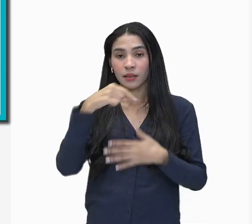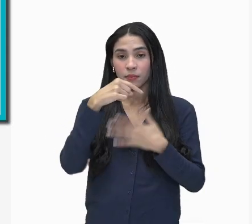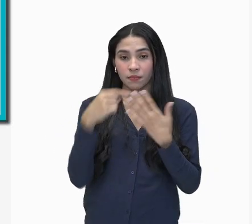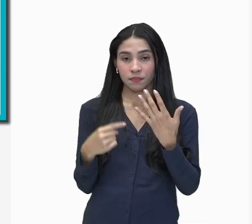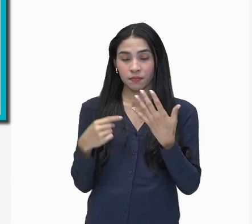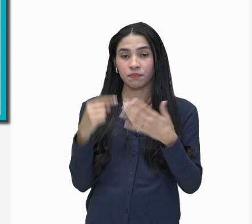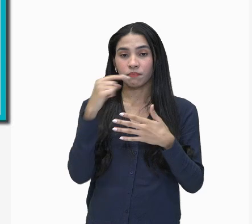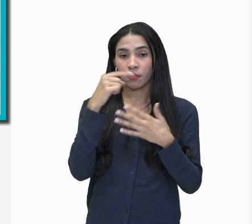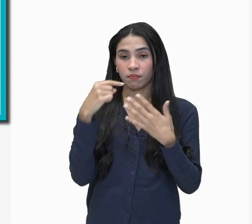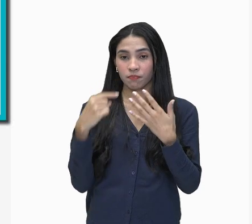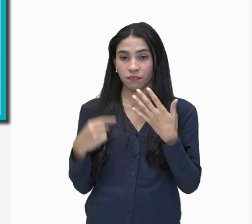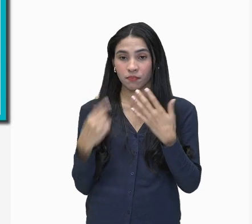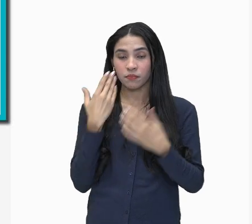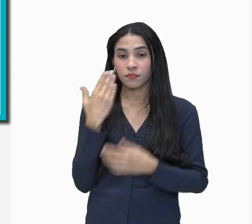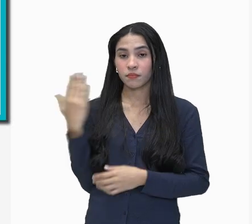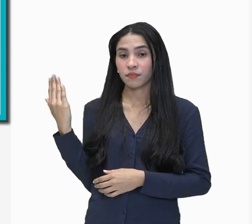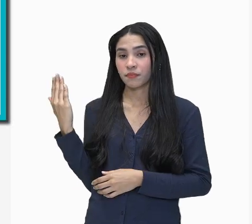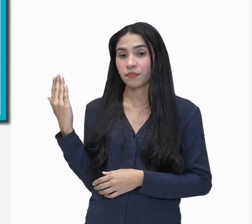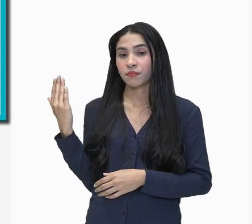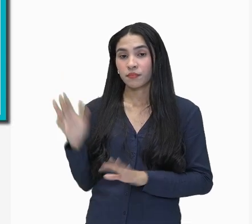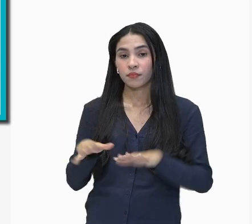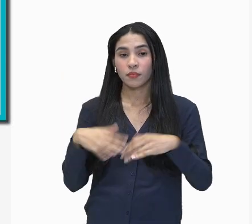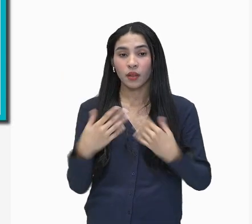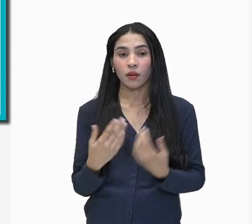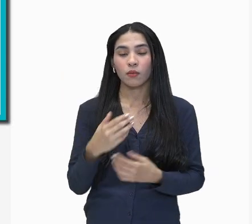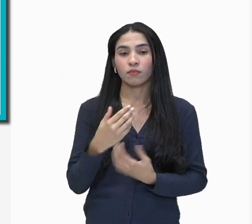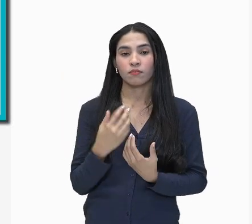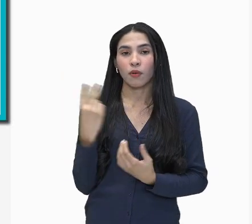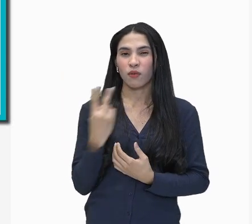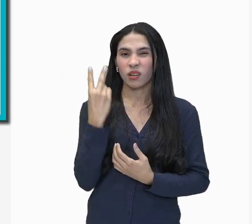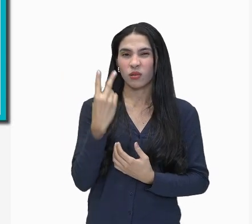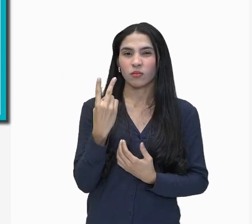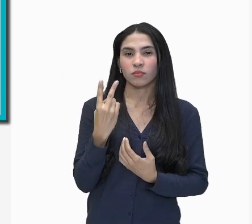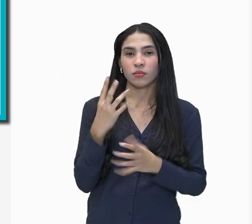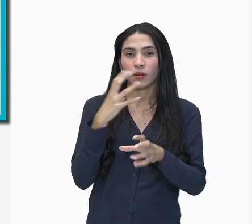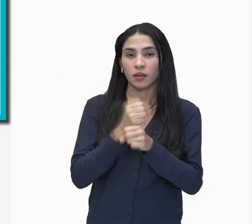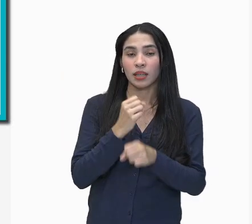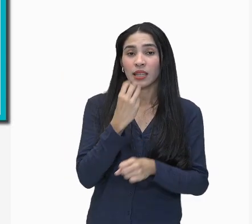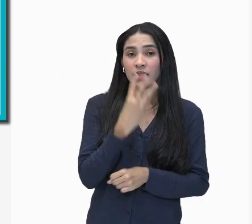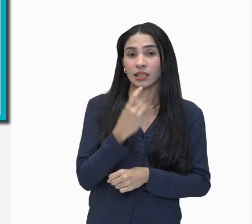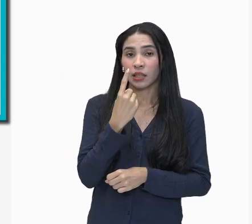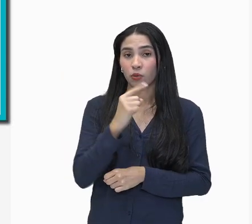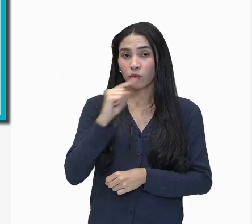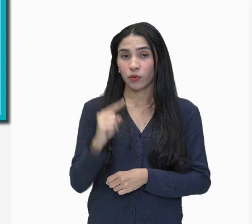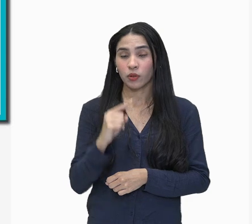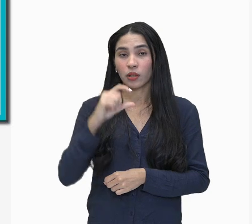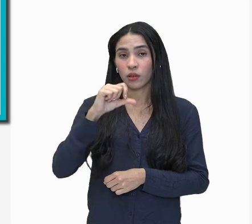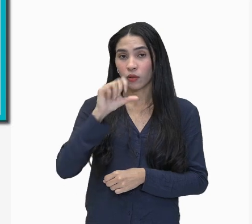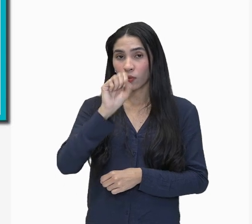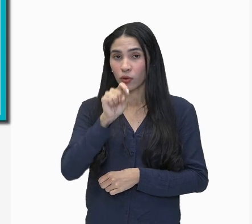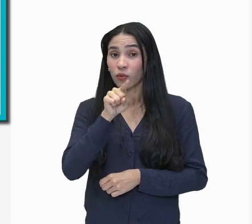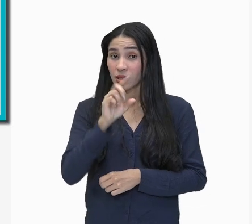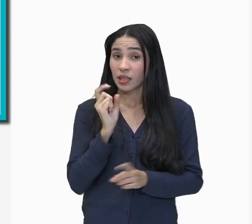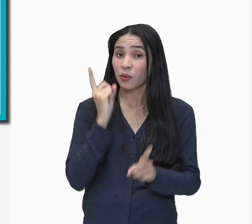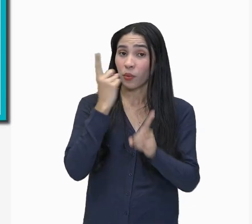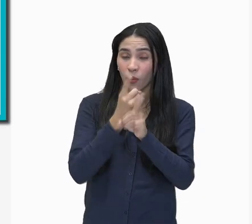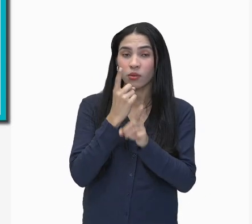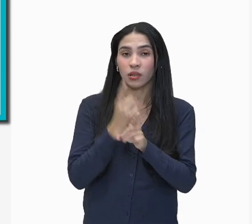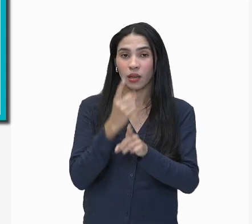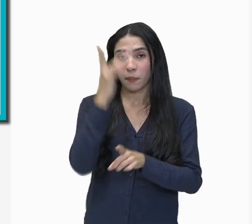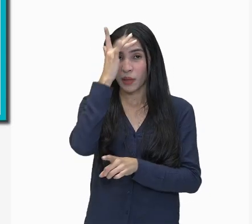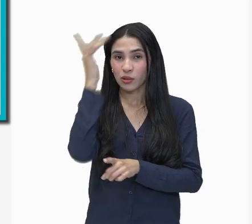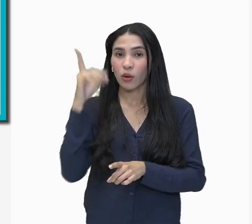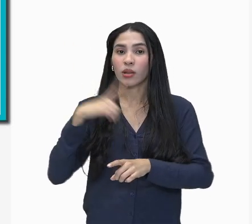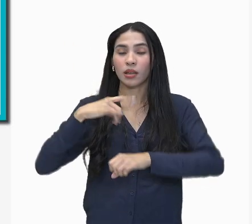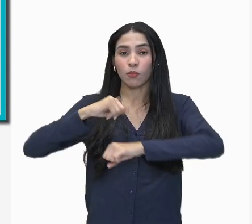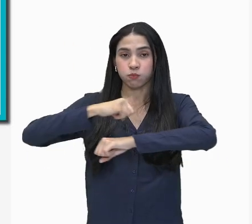mórbida. Então, nesse exemplo que nós vimos com o valor de 31,98, eu consigo detectar que esse indivíduo ele está com